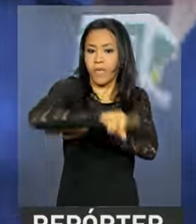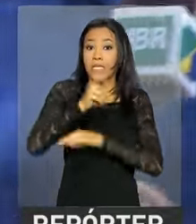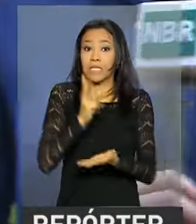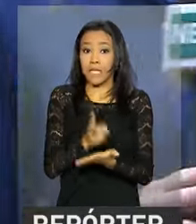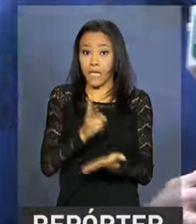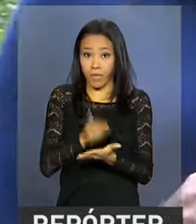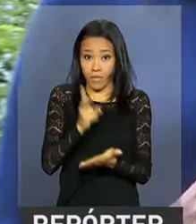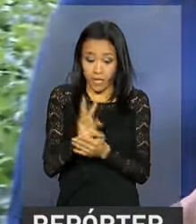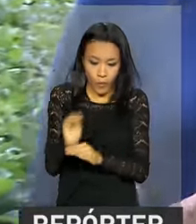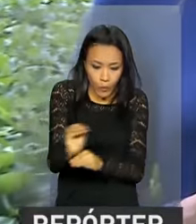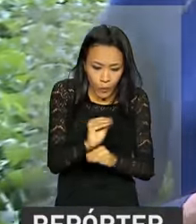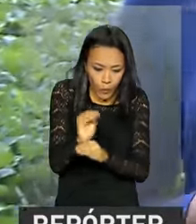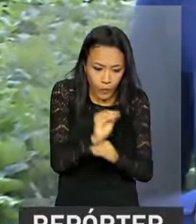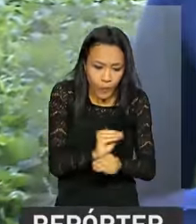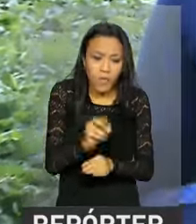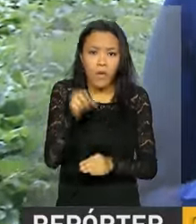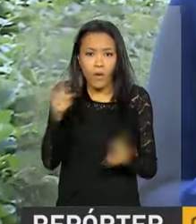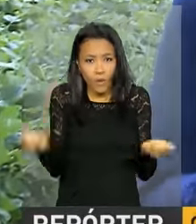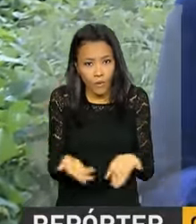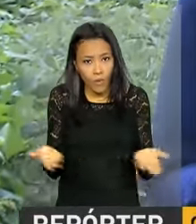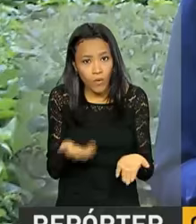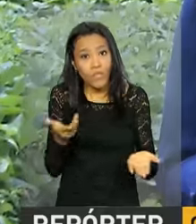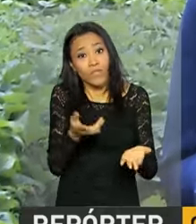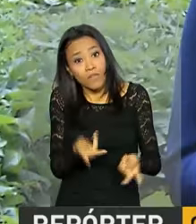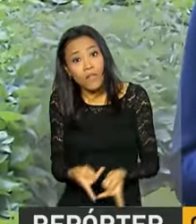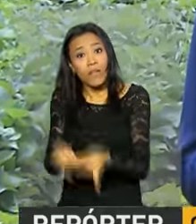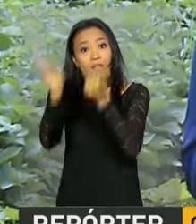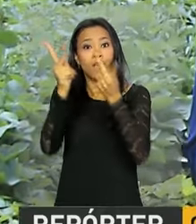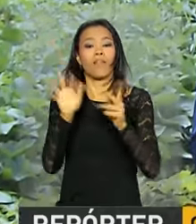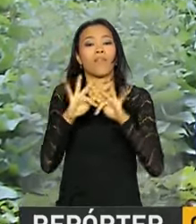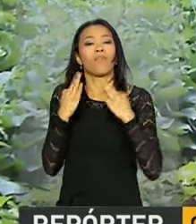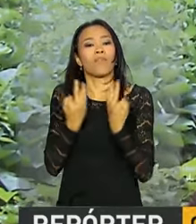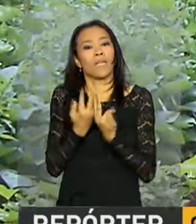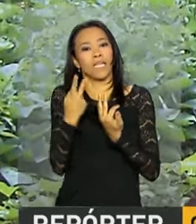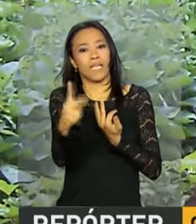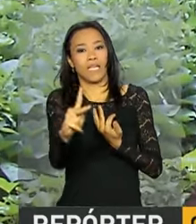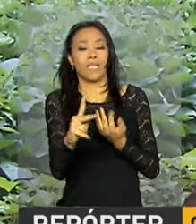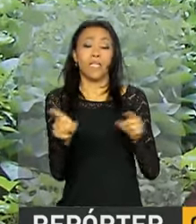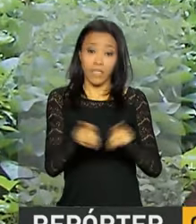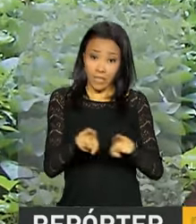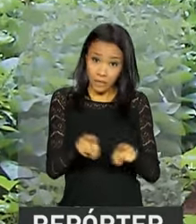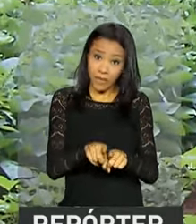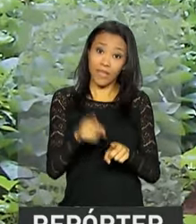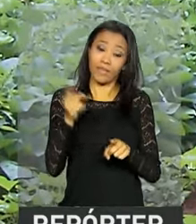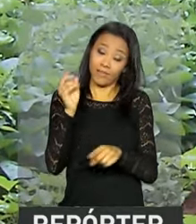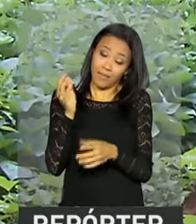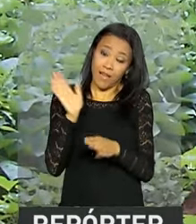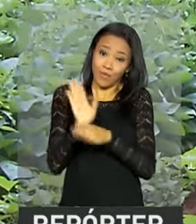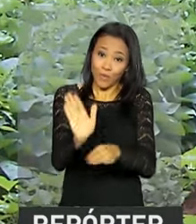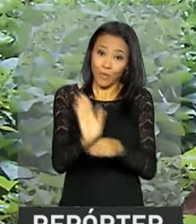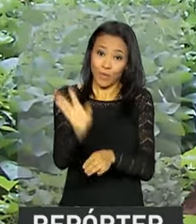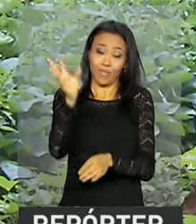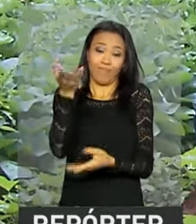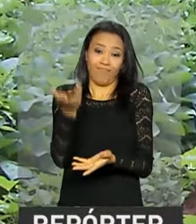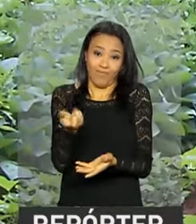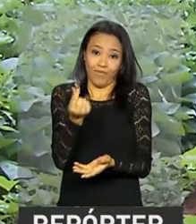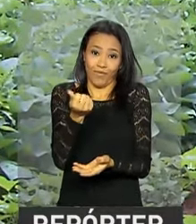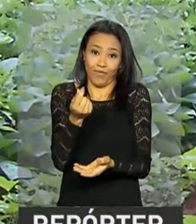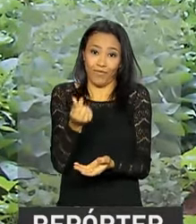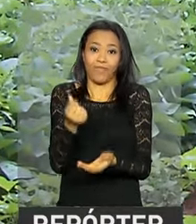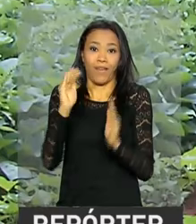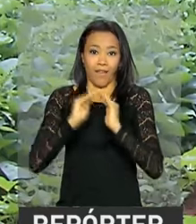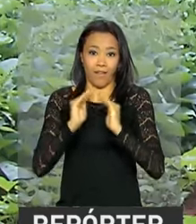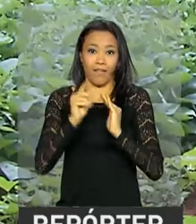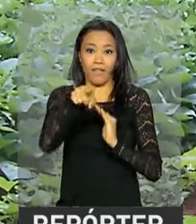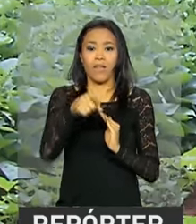propriedade. Hoje o que ele produz vai para a mesa da família e também sustenta a casa. Aqui, por exemplo,